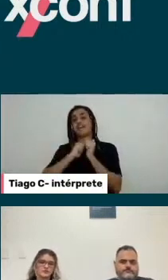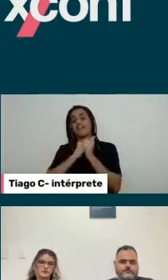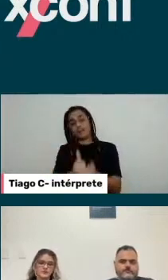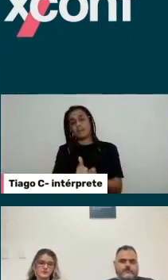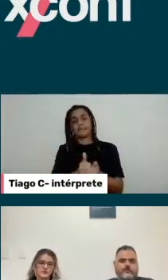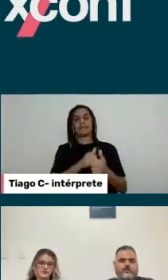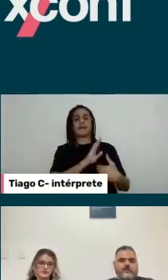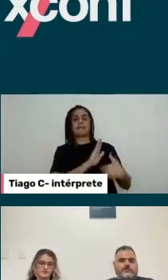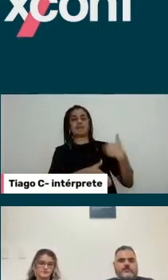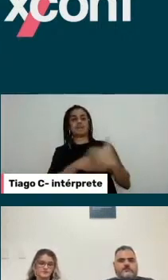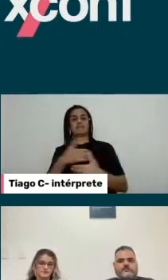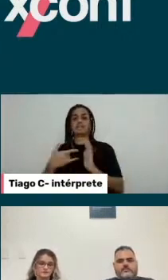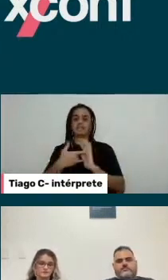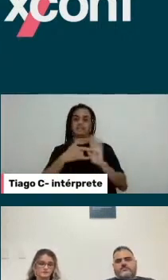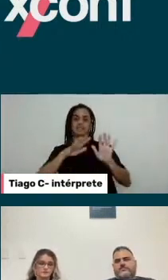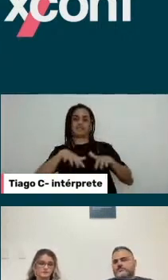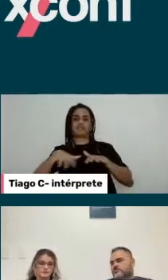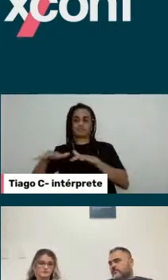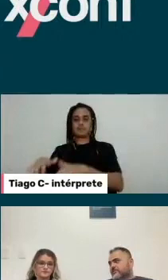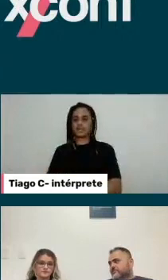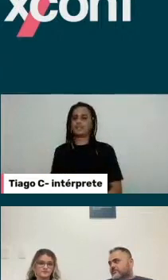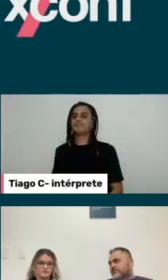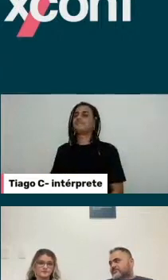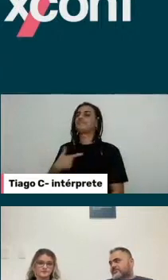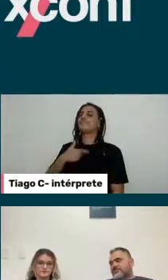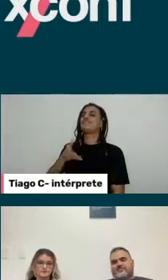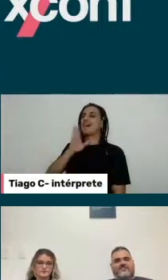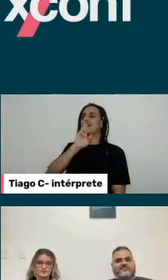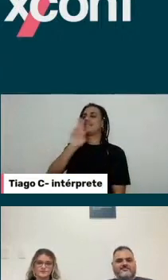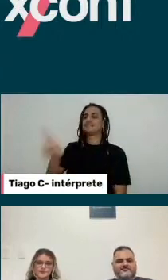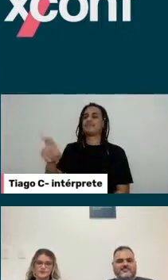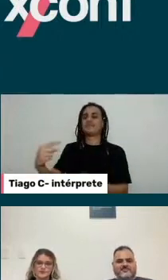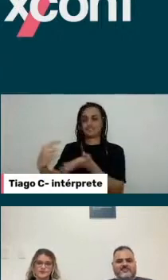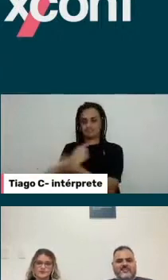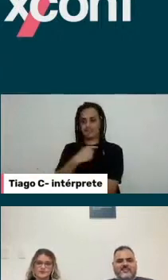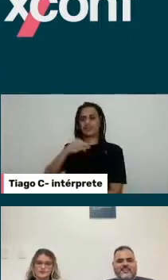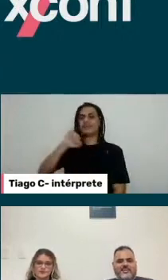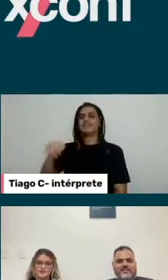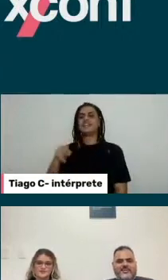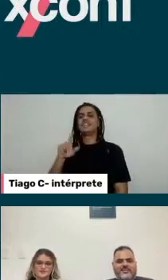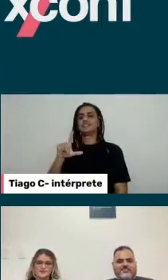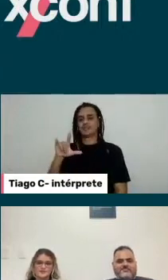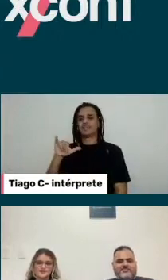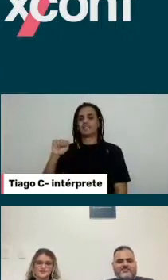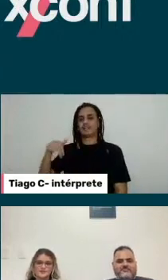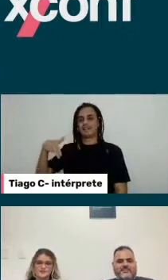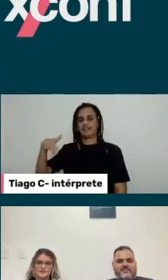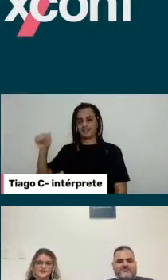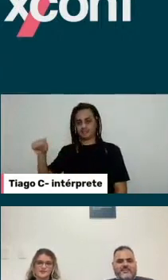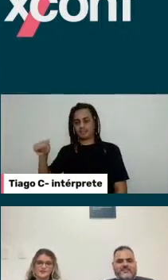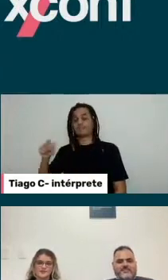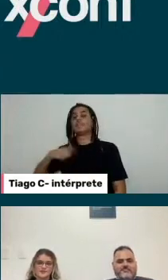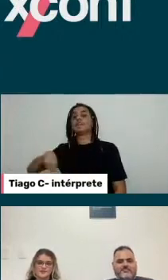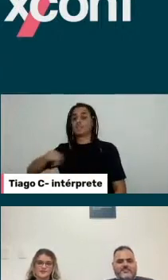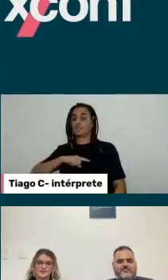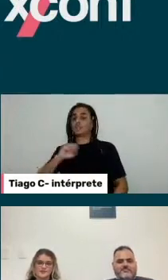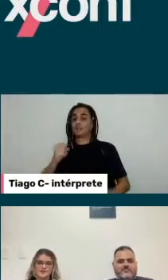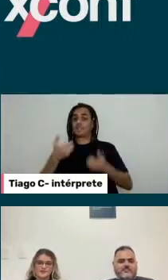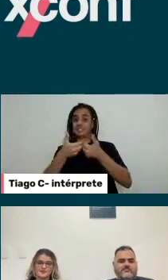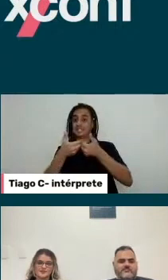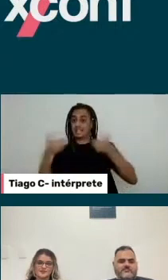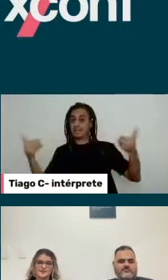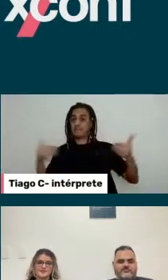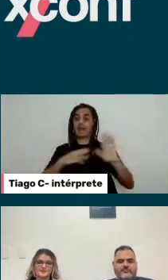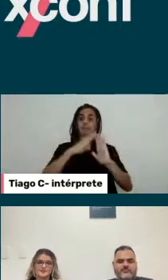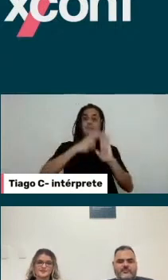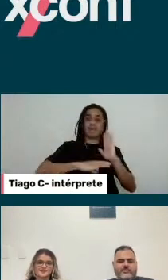de desenvolvimento. Até isso já responde a pergunta da Juliana, né, Carol? Assim, a gente pode separar métricas de experiência e